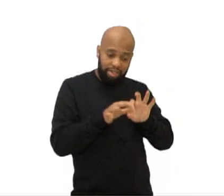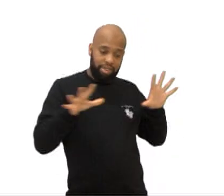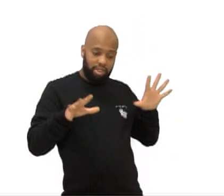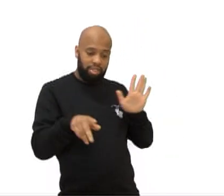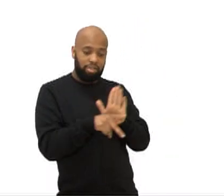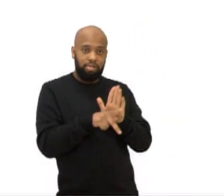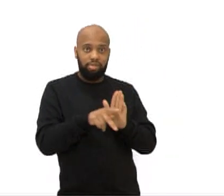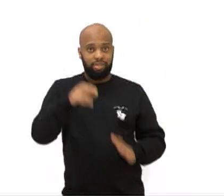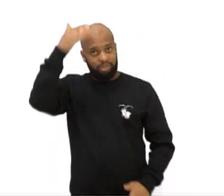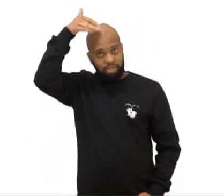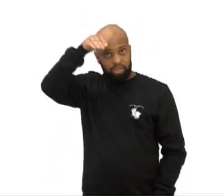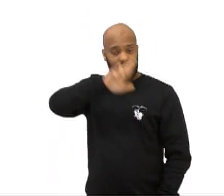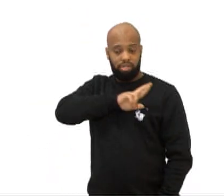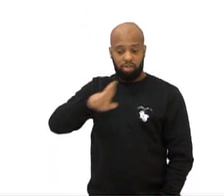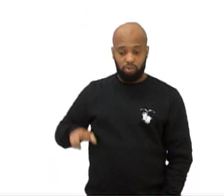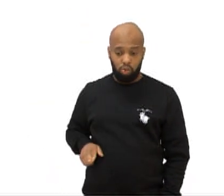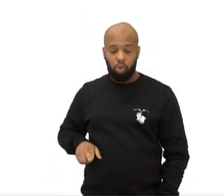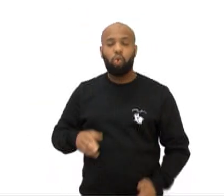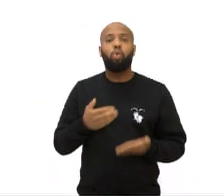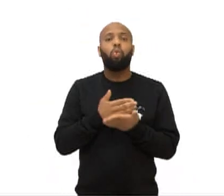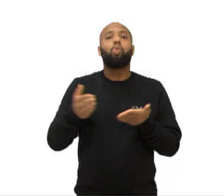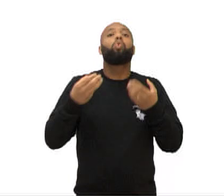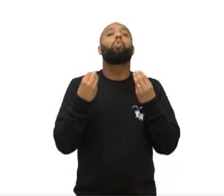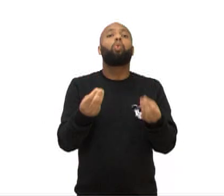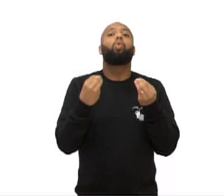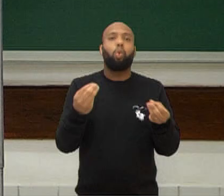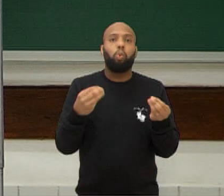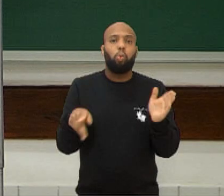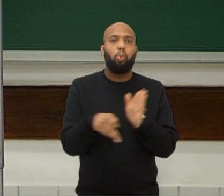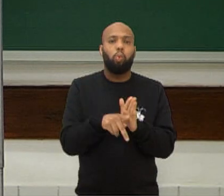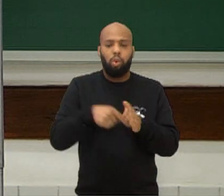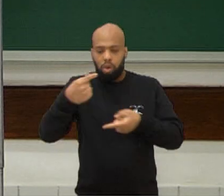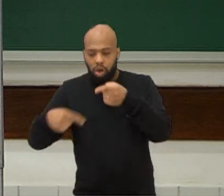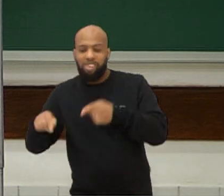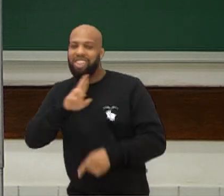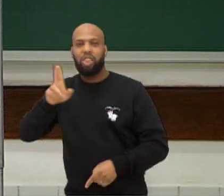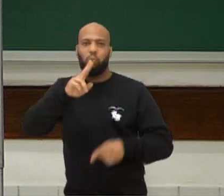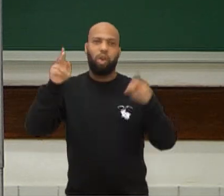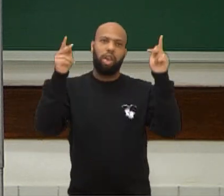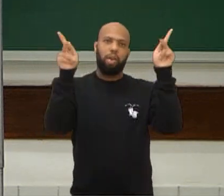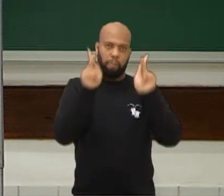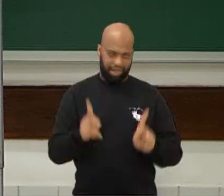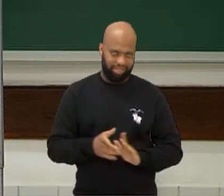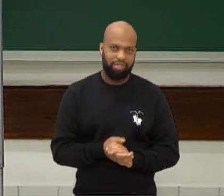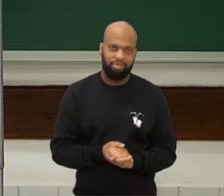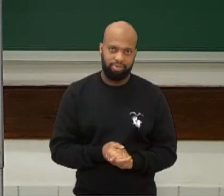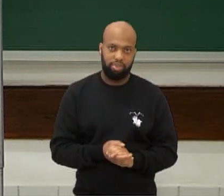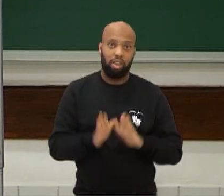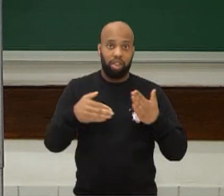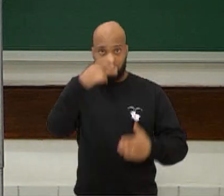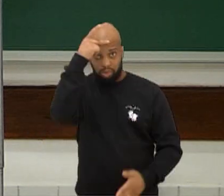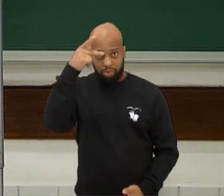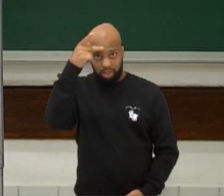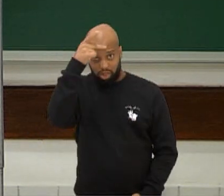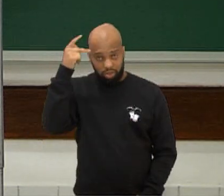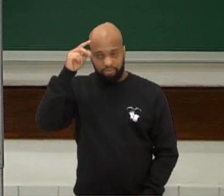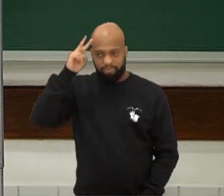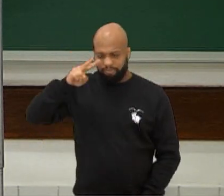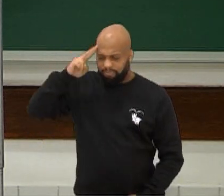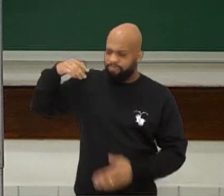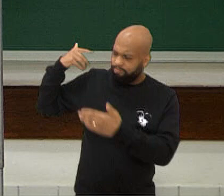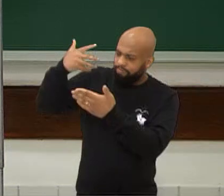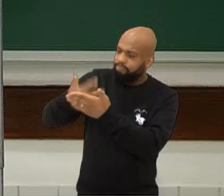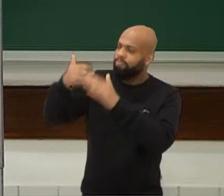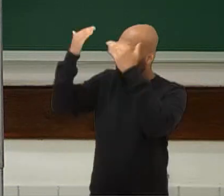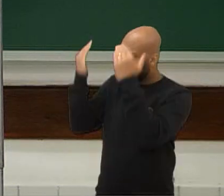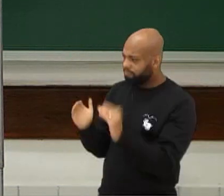República de Roma nasceram dos conflitos e não da paz. Então, muitas vezes, quando os historiadores iam fazer uma